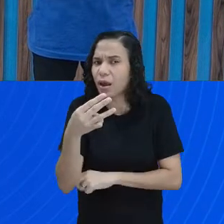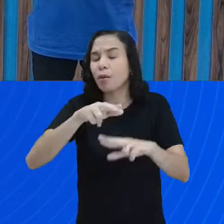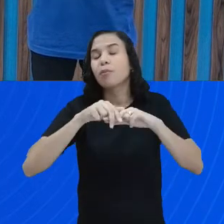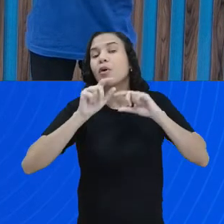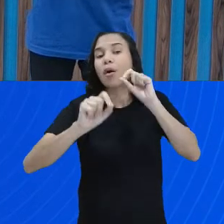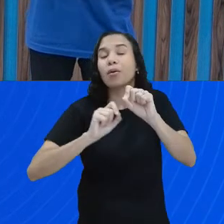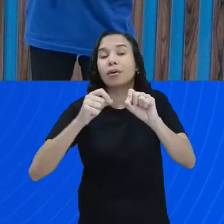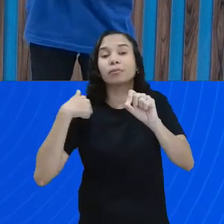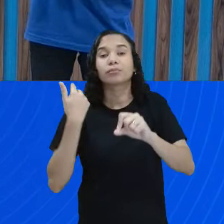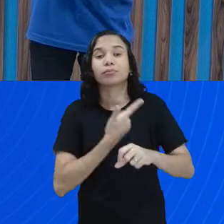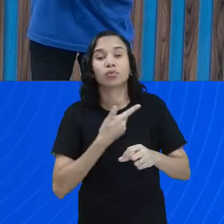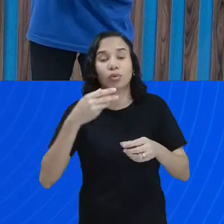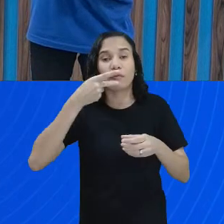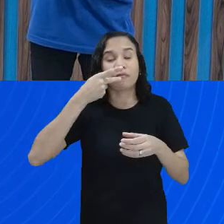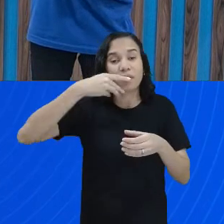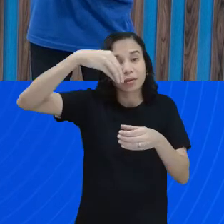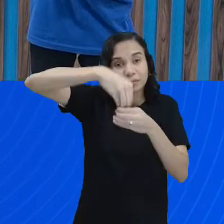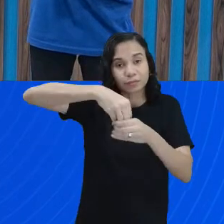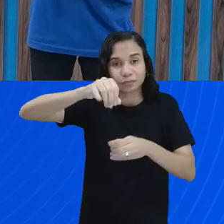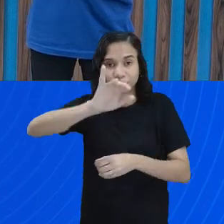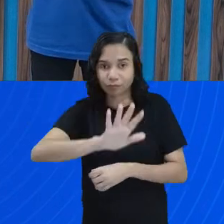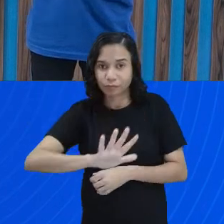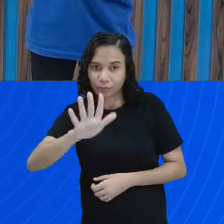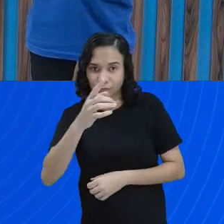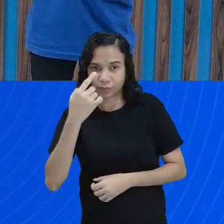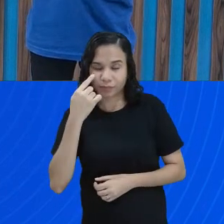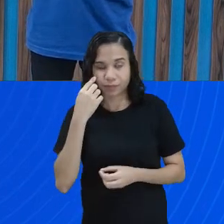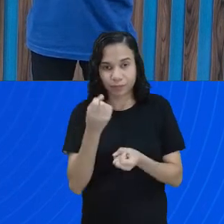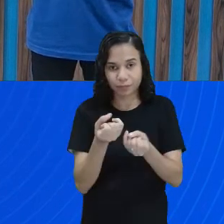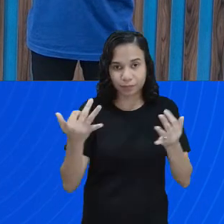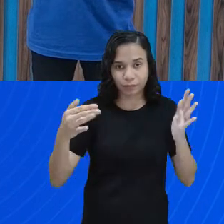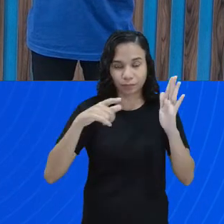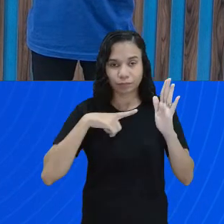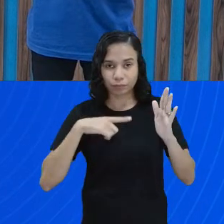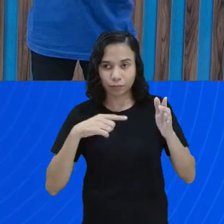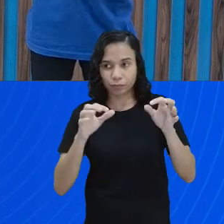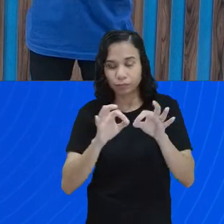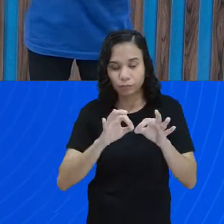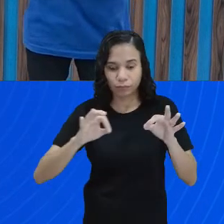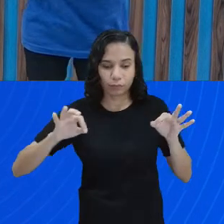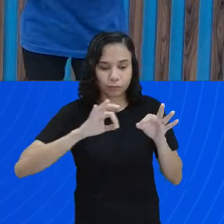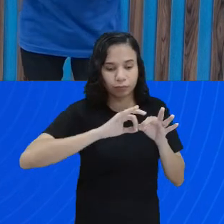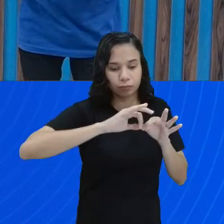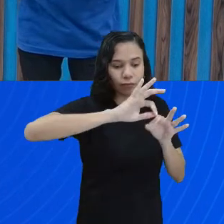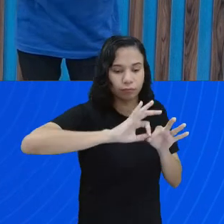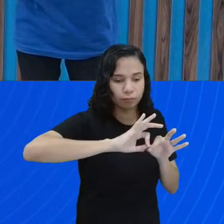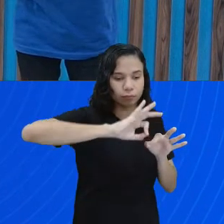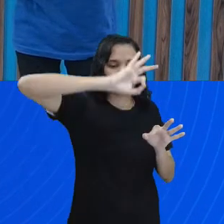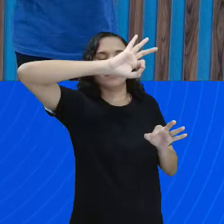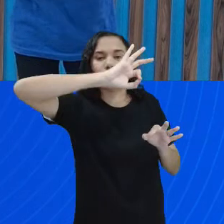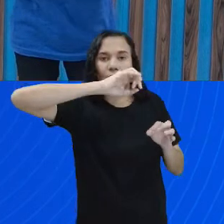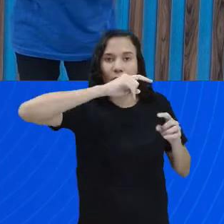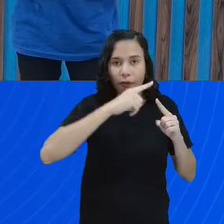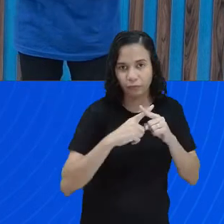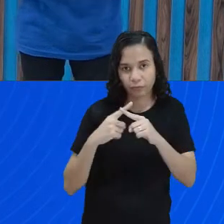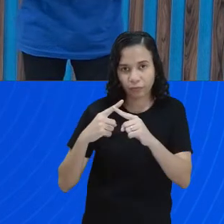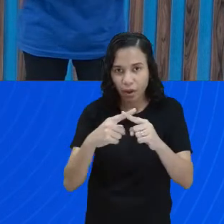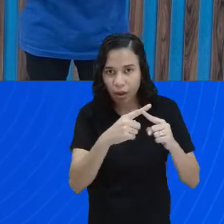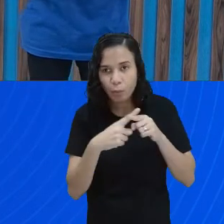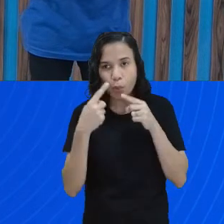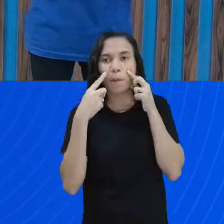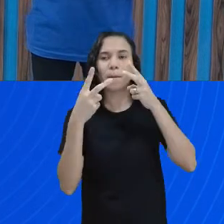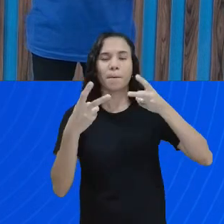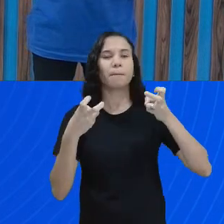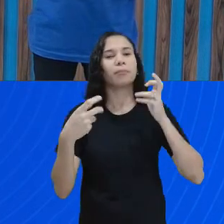cúbico é o que eu vou colocar dentro da figura, ó. O volume, ó, comprimento vezes largura vezes altura. Observa o cubo